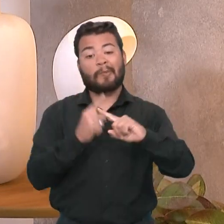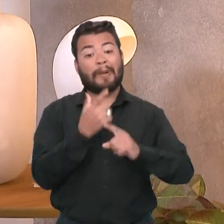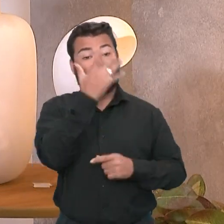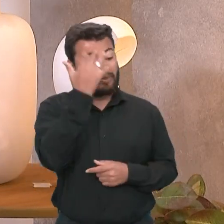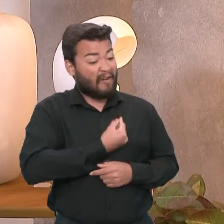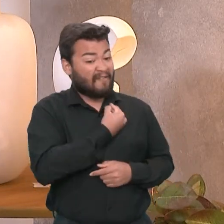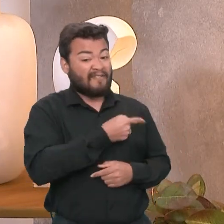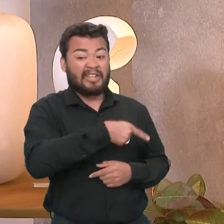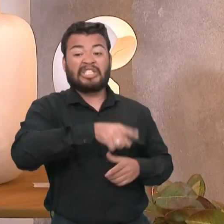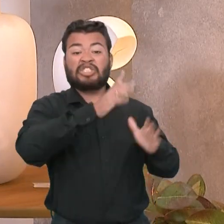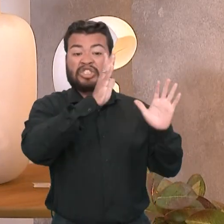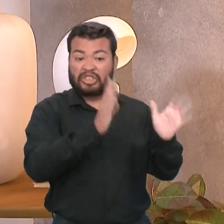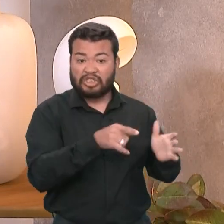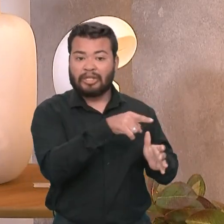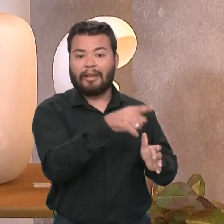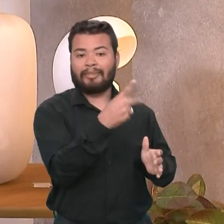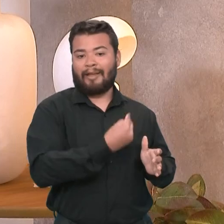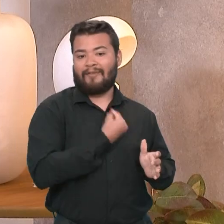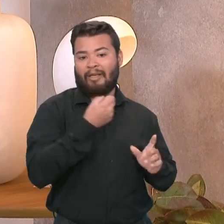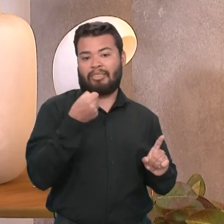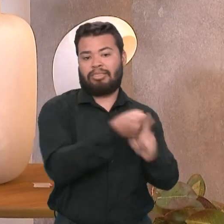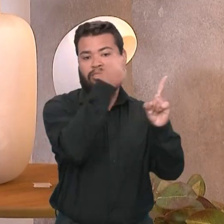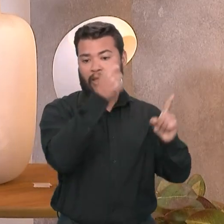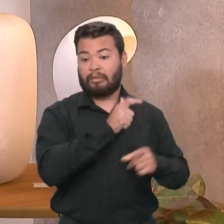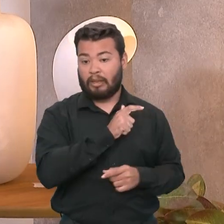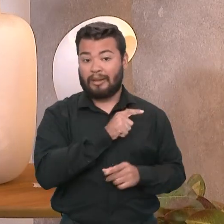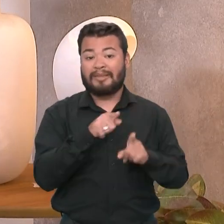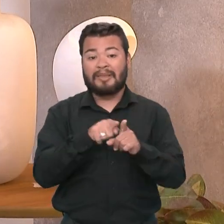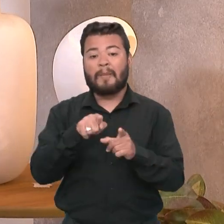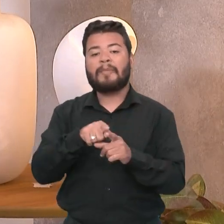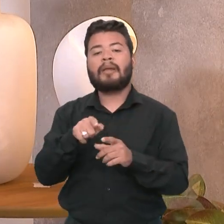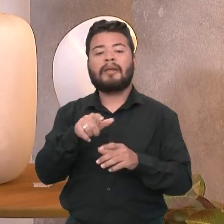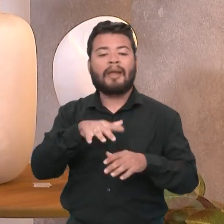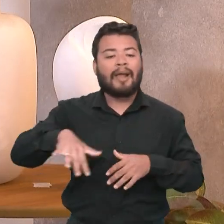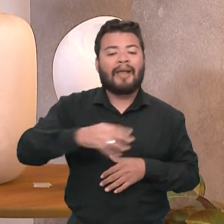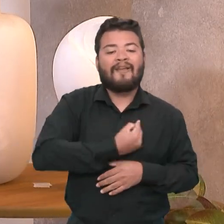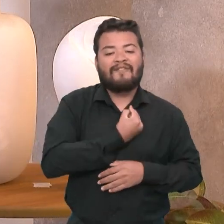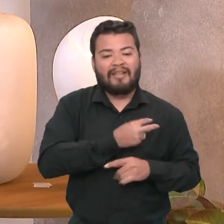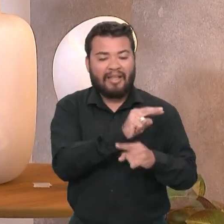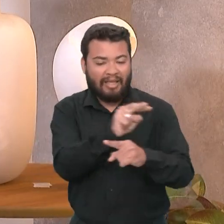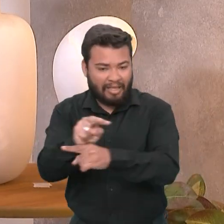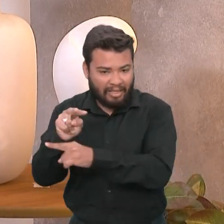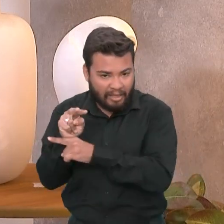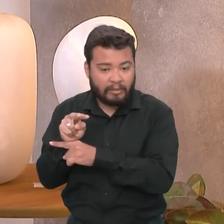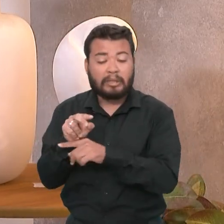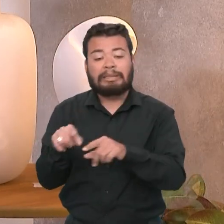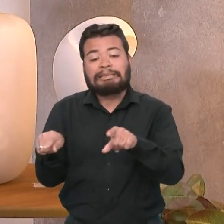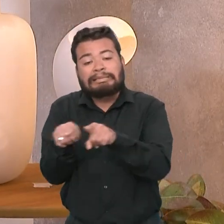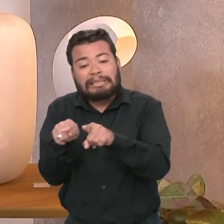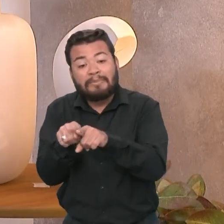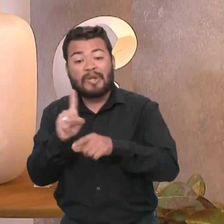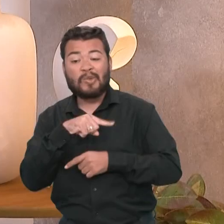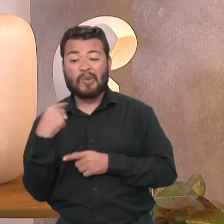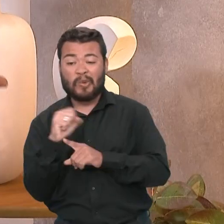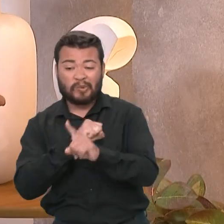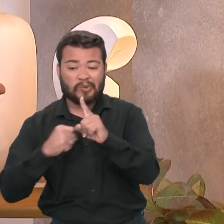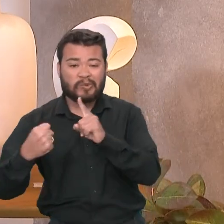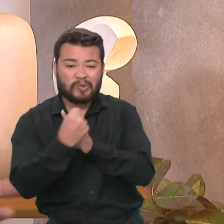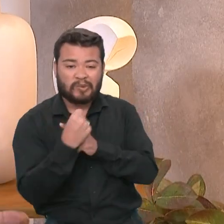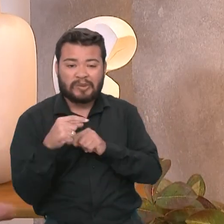preocupa porque afeta a conservação da biodiversidade, mas ela também preocupa porque ela representa a forma como nós, como sociedade,